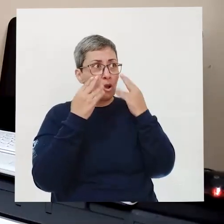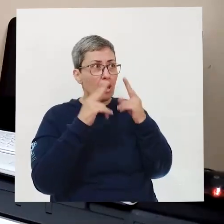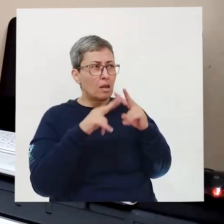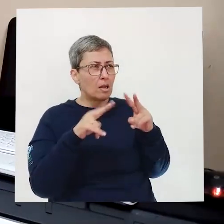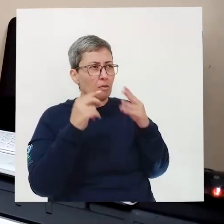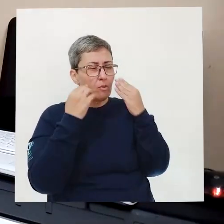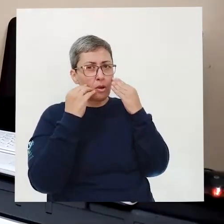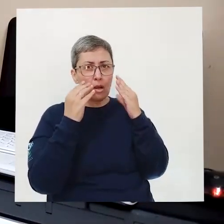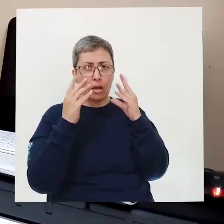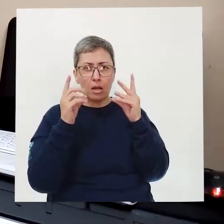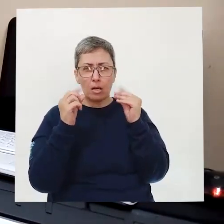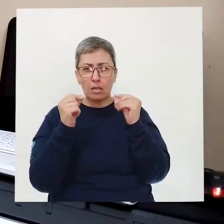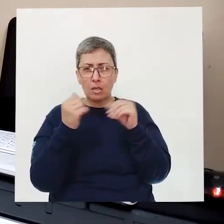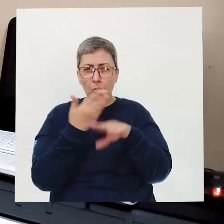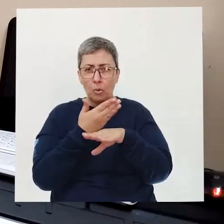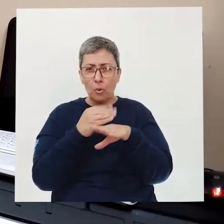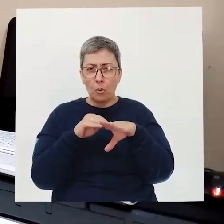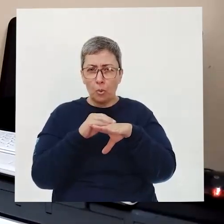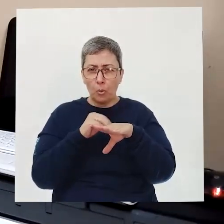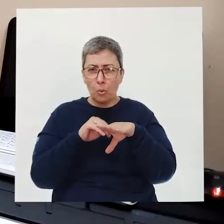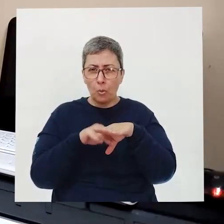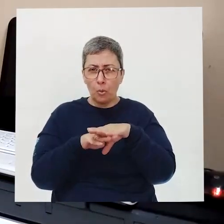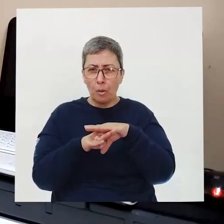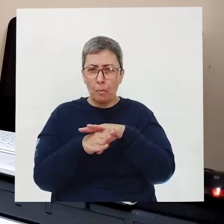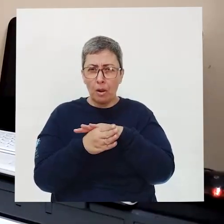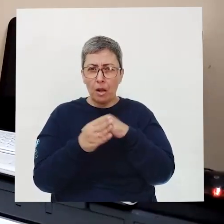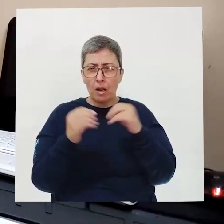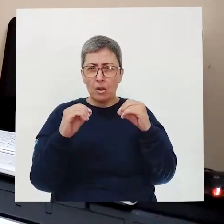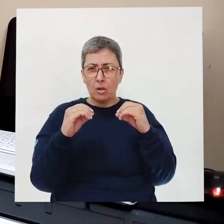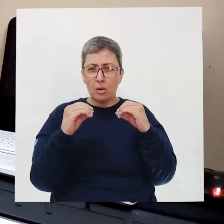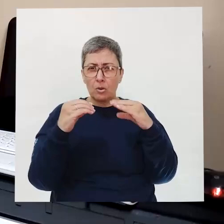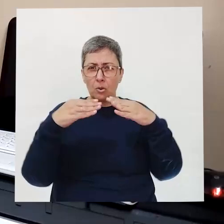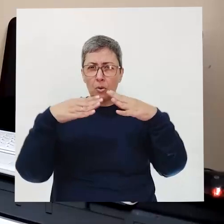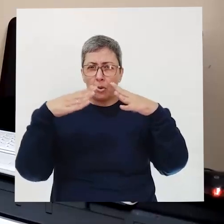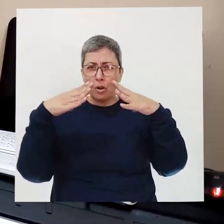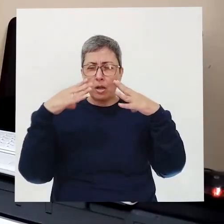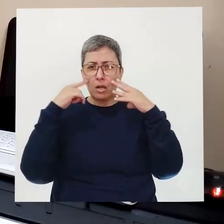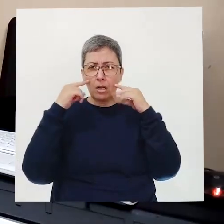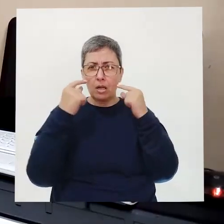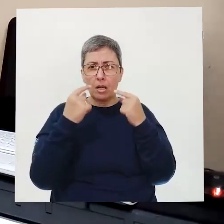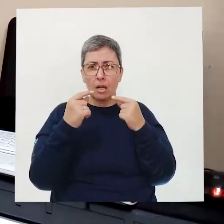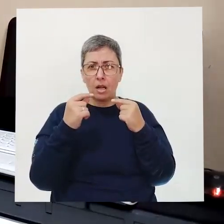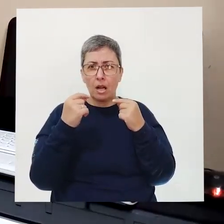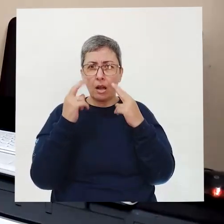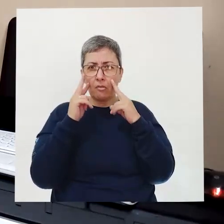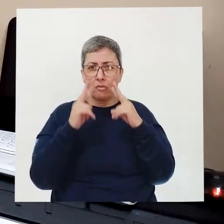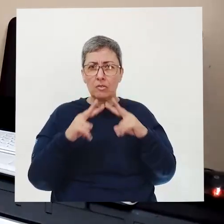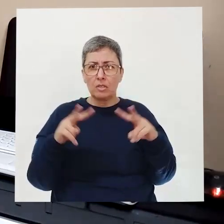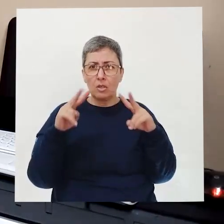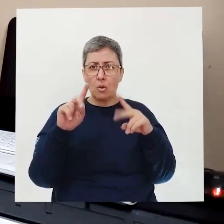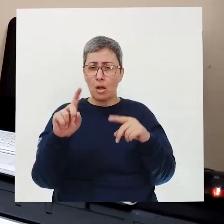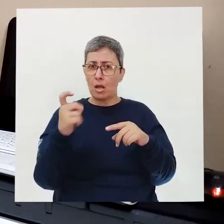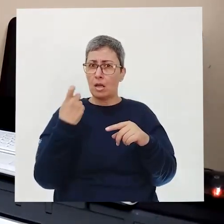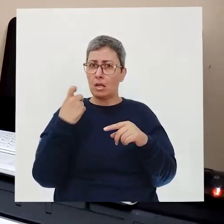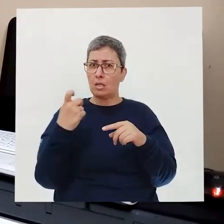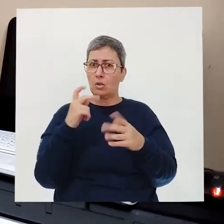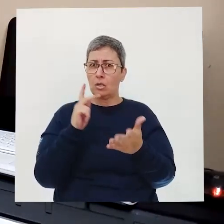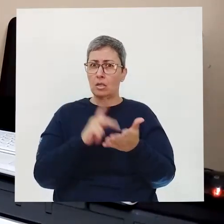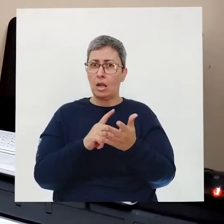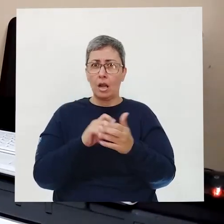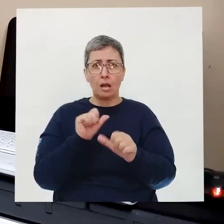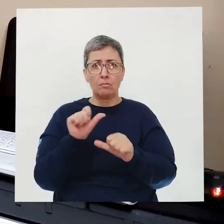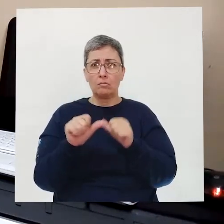se acostumavam com a claridade da luz, ele percebia que sua visão anterior da realidade